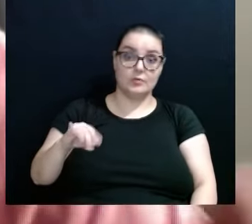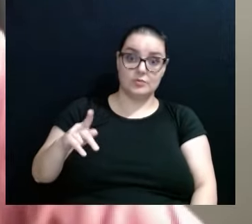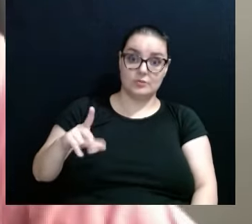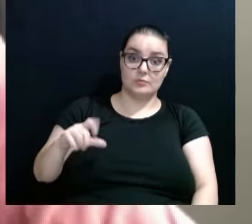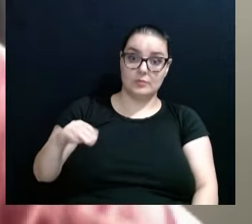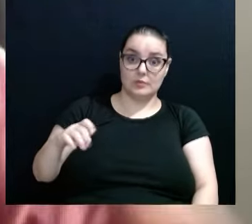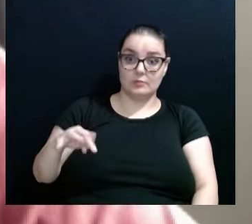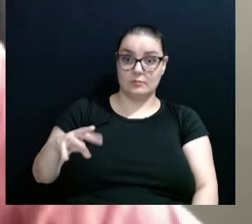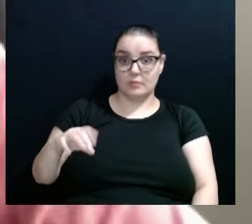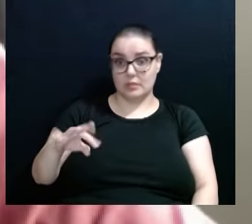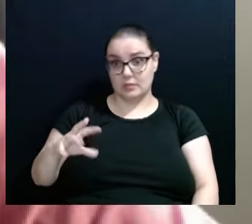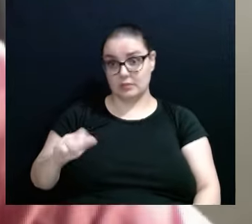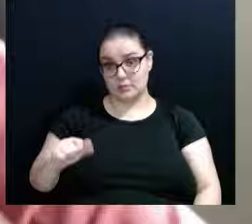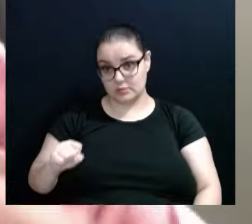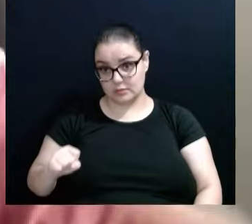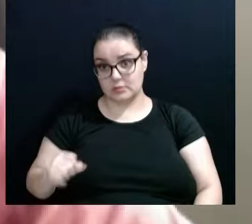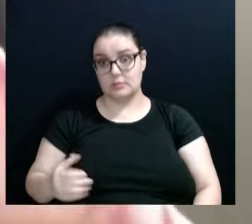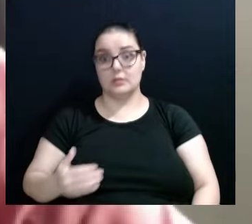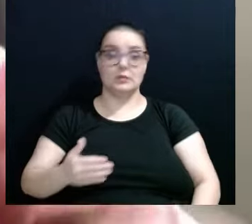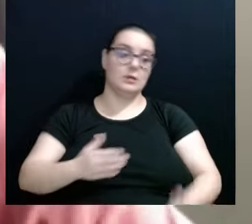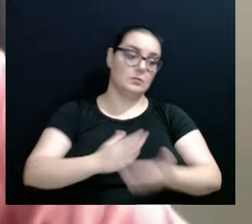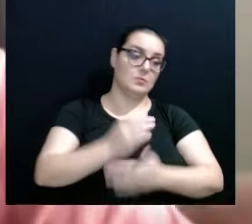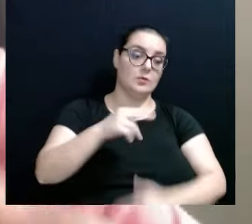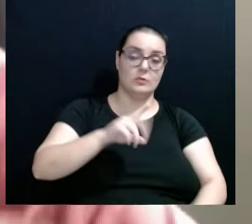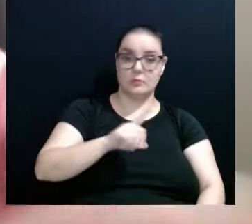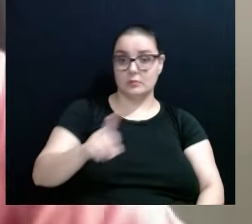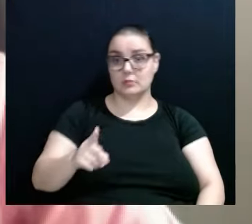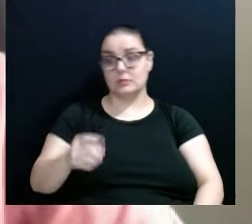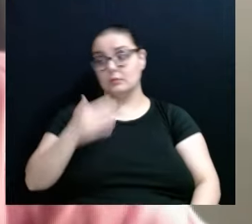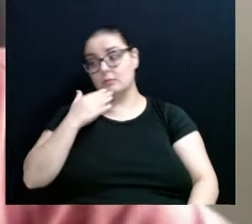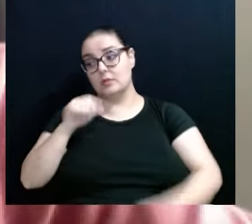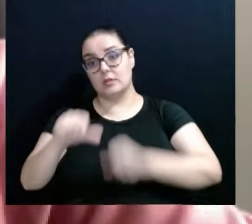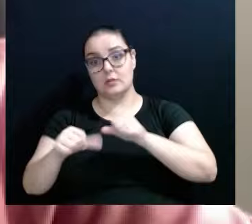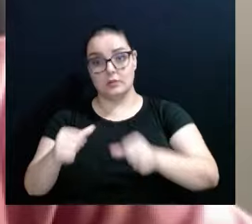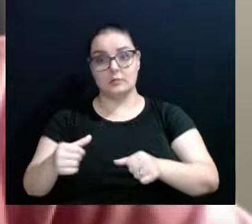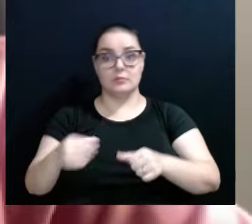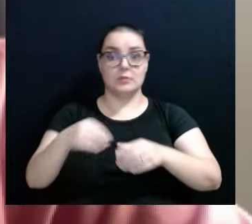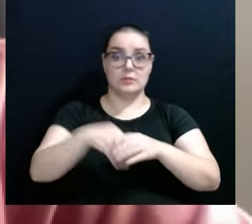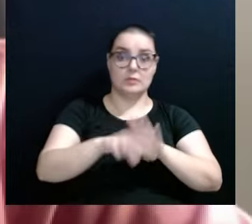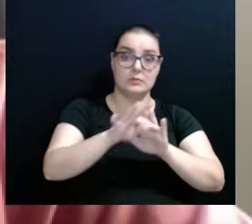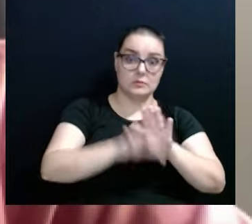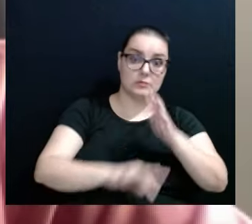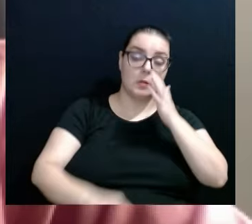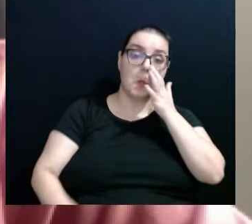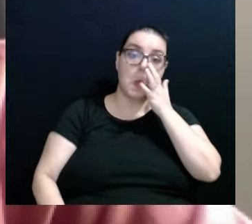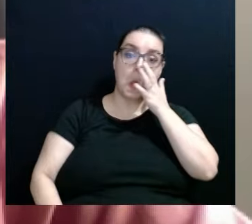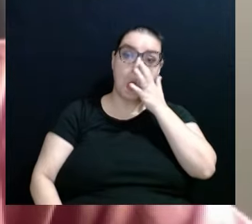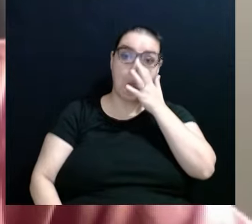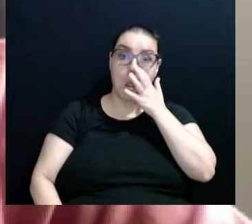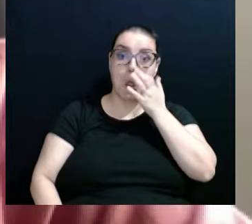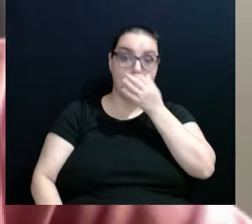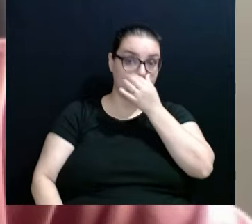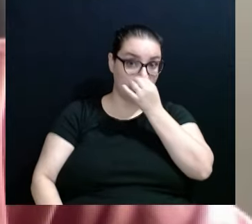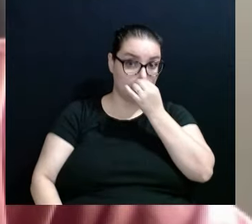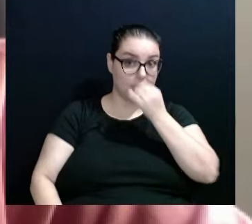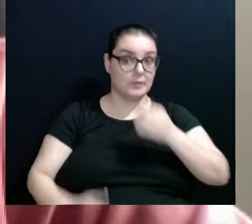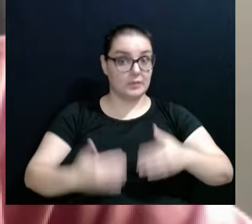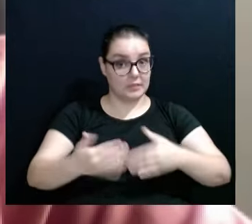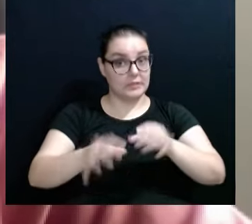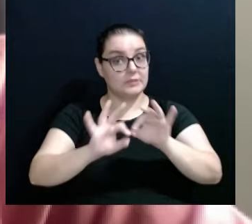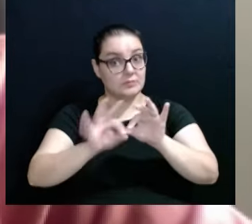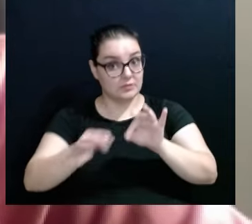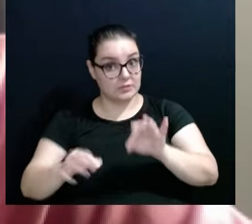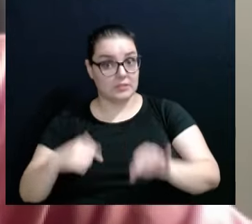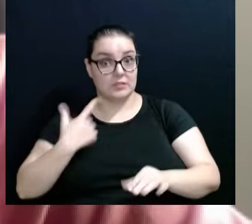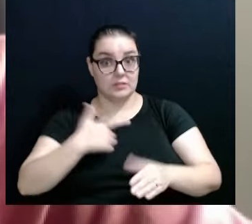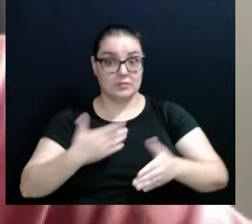tem os diplomatas de cada país que aprovam ou não, pedem alterações dentro dos textos, né? E esse é um